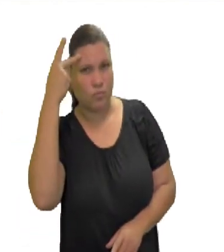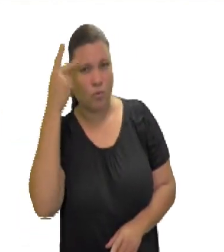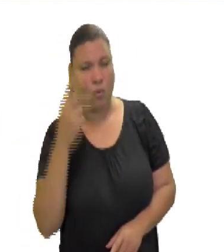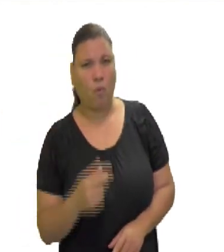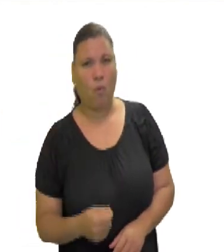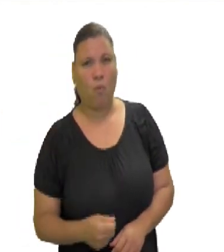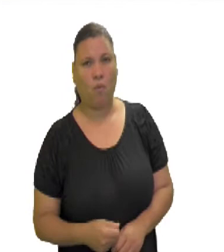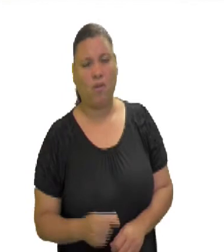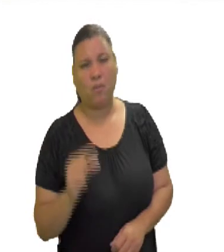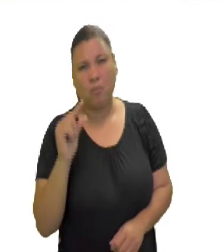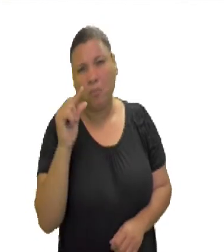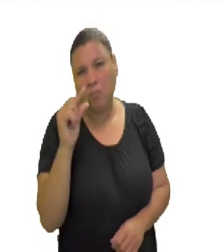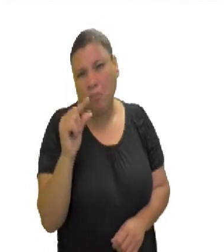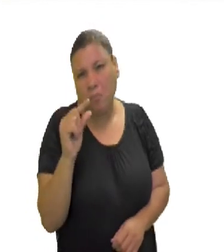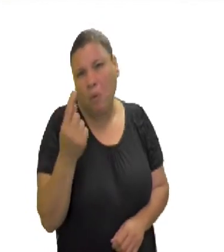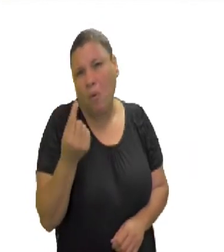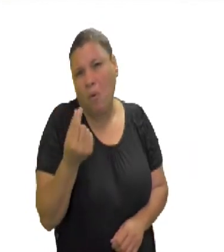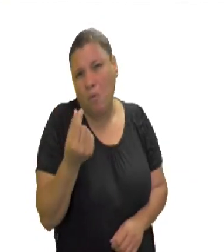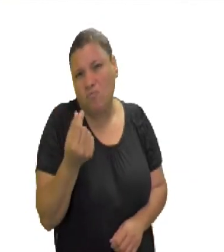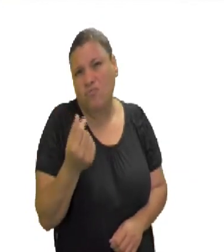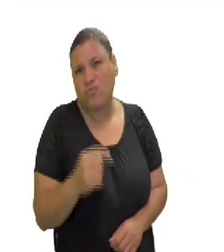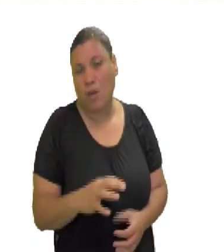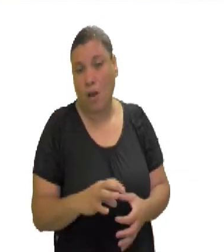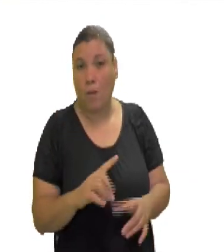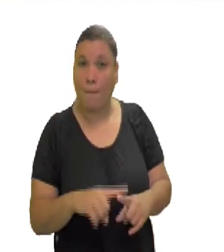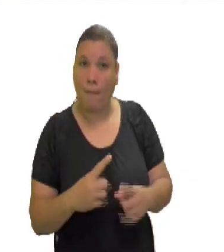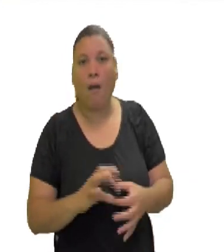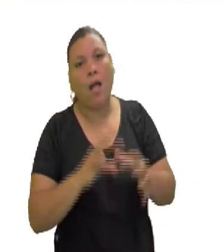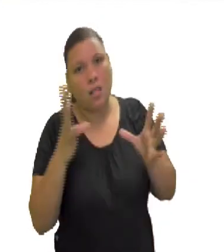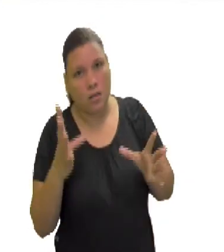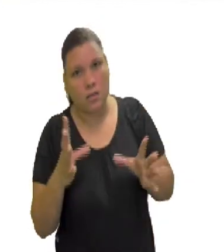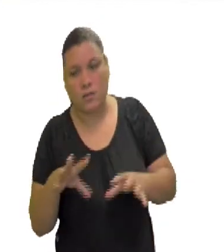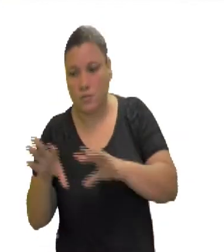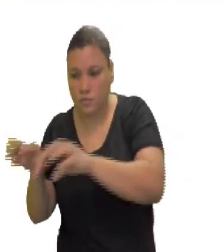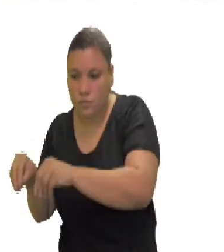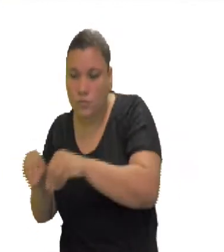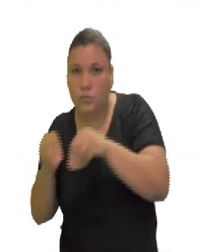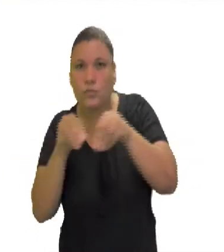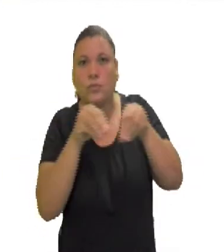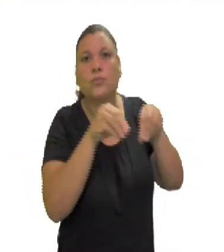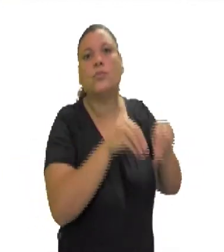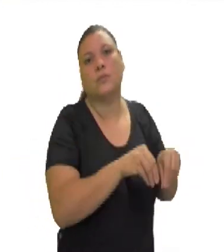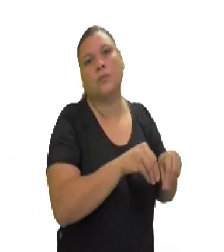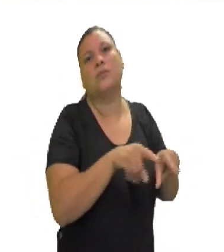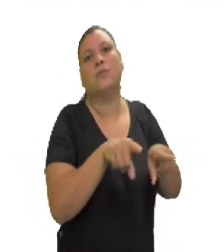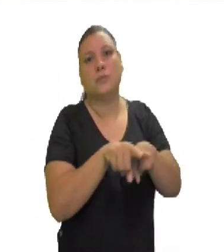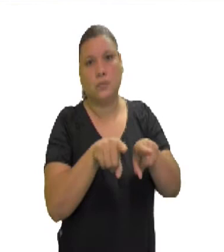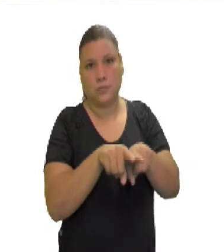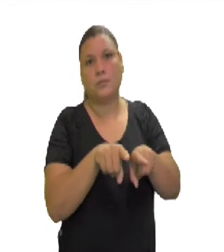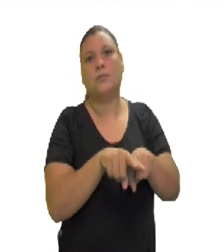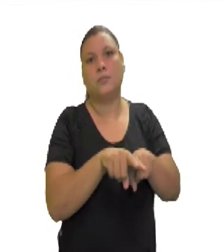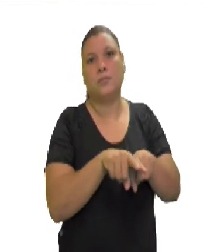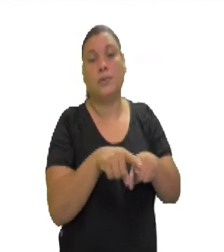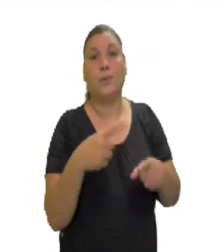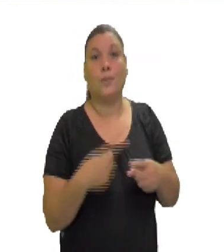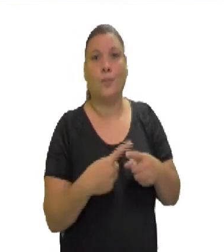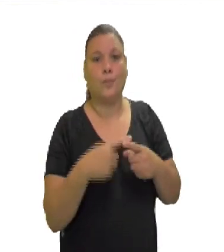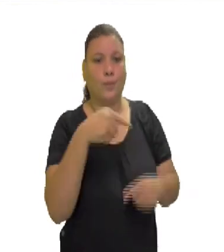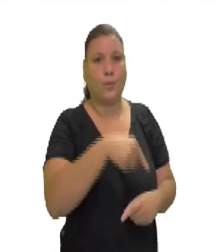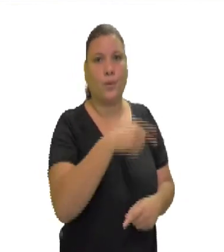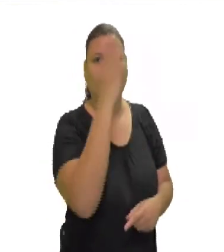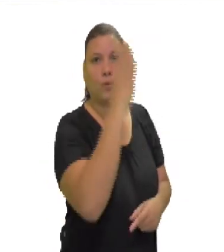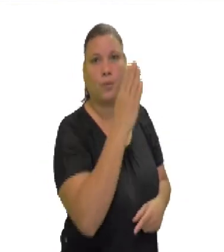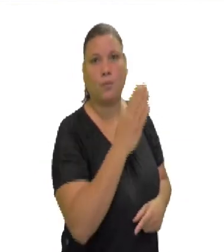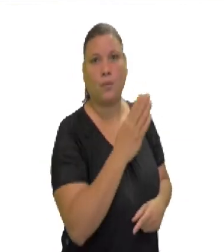ganhavam muito, eram homens livres, mas queriam vir para o Brasil e dessa forma eles conseguiam enriquecer. Por